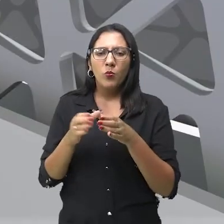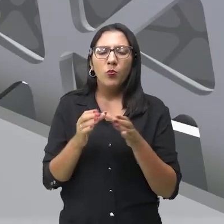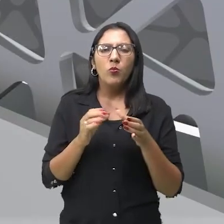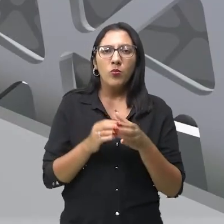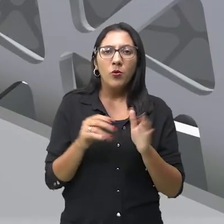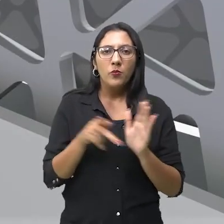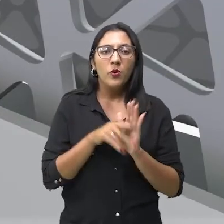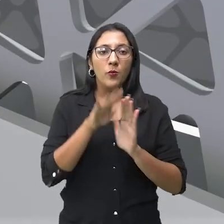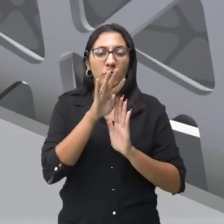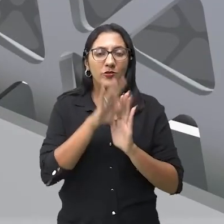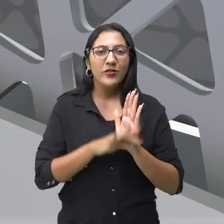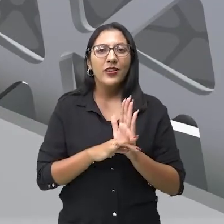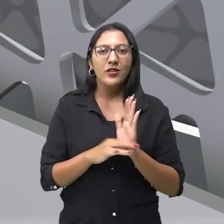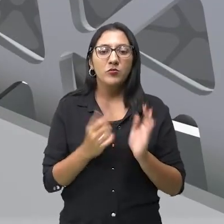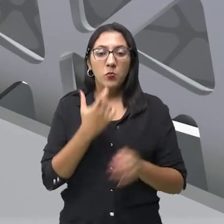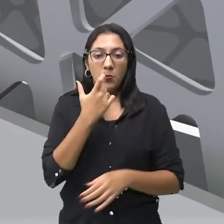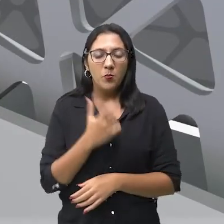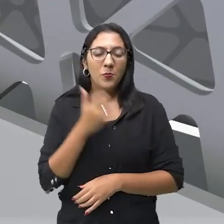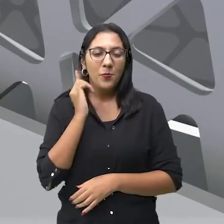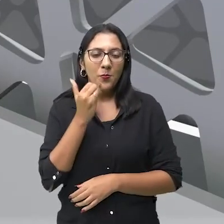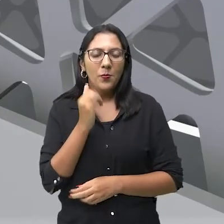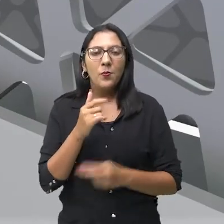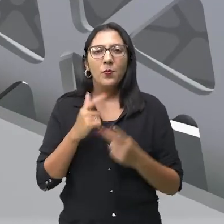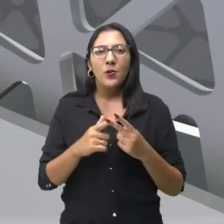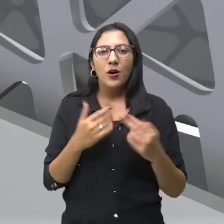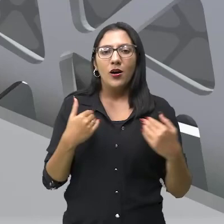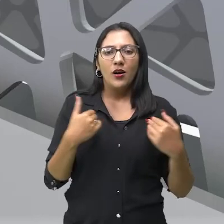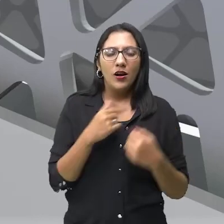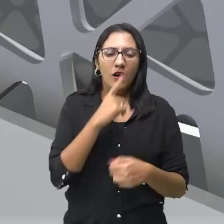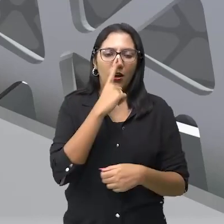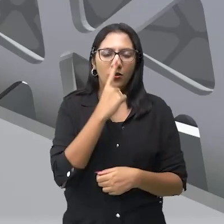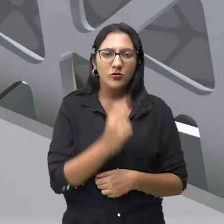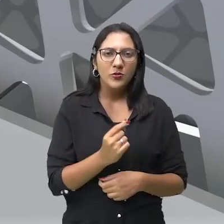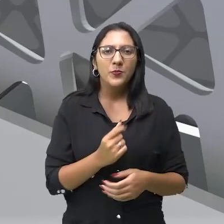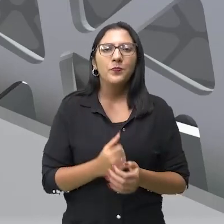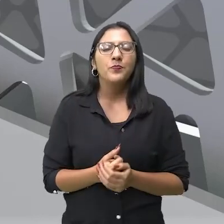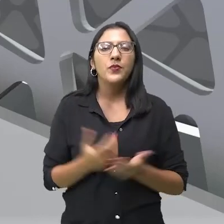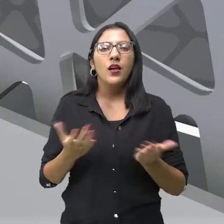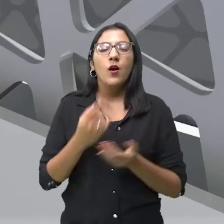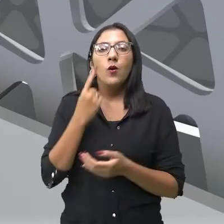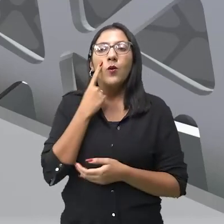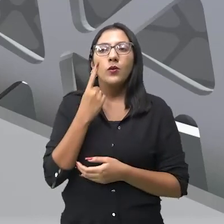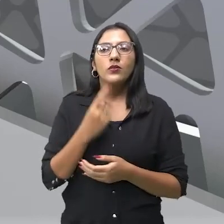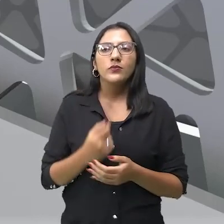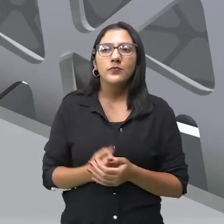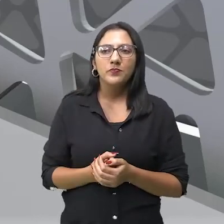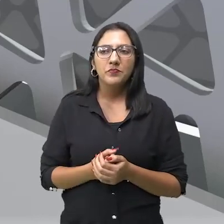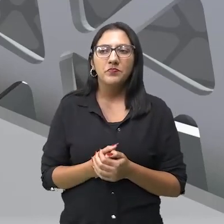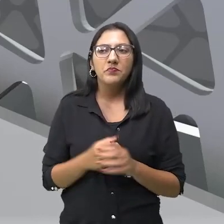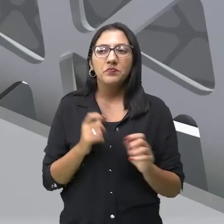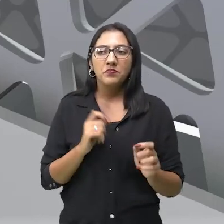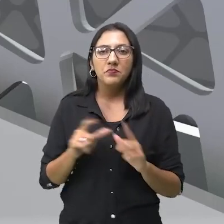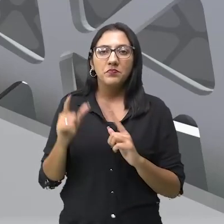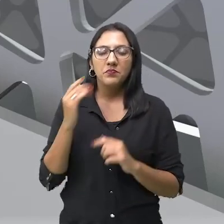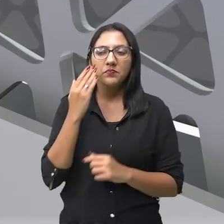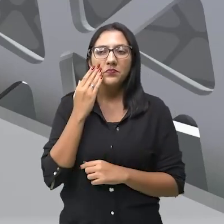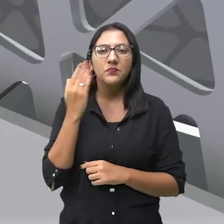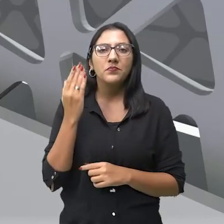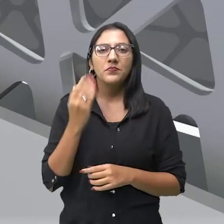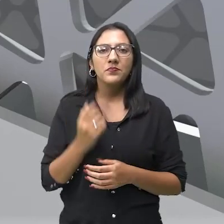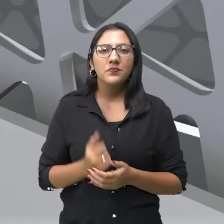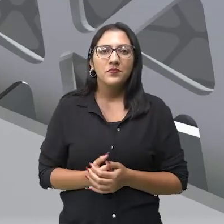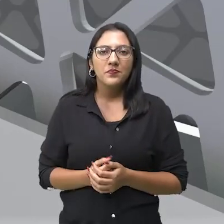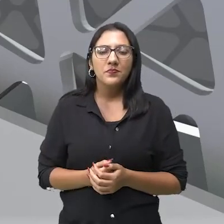extraiu, tanto da fala do narrador como da fala do Tucano, a gente vai ter o seguinte, na cartela, vamos lá, na